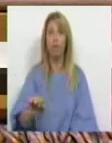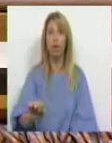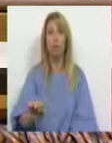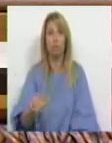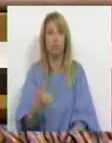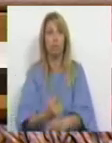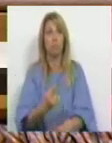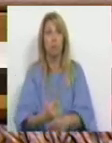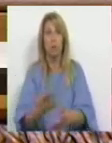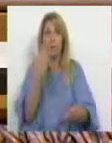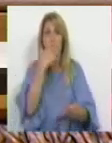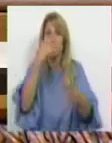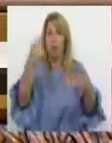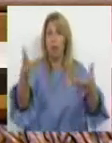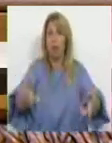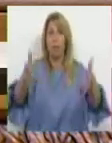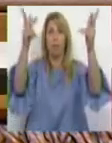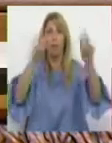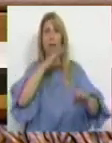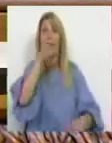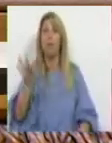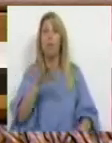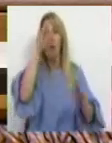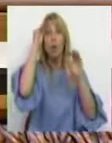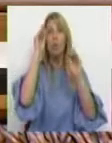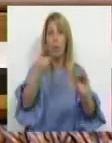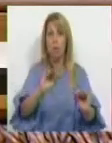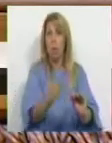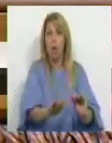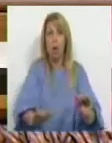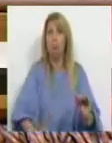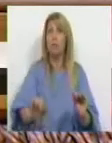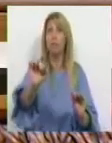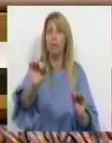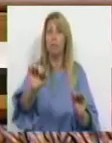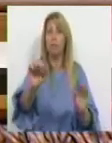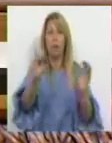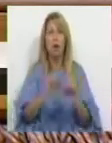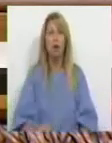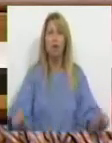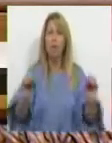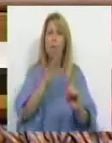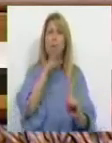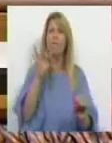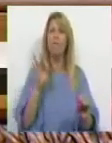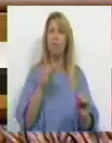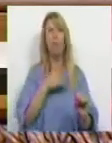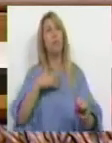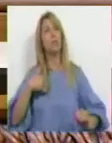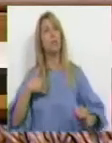que seja a liberdade das famílias na educação das suas crianças, nenhuma família